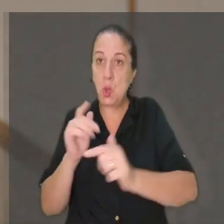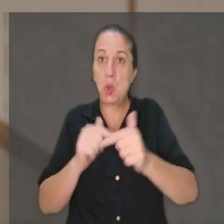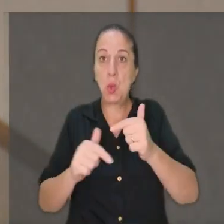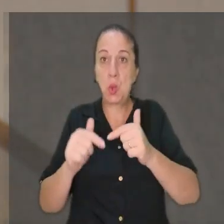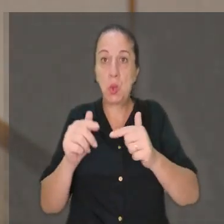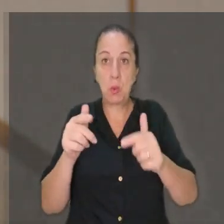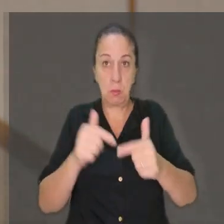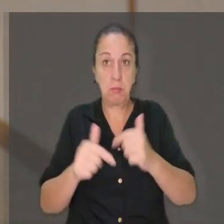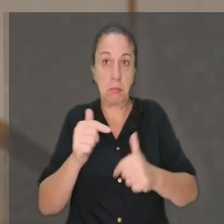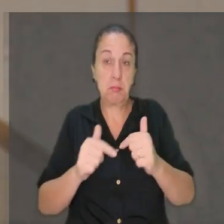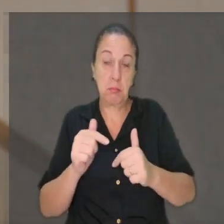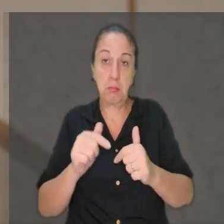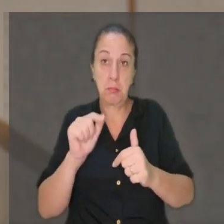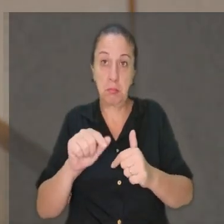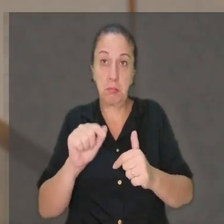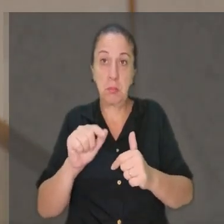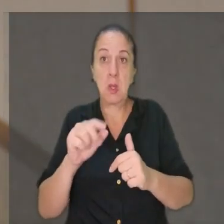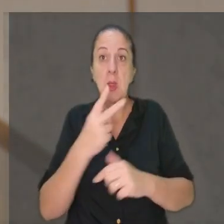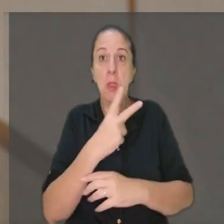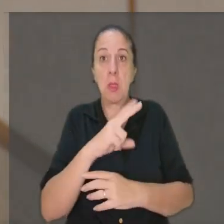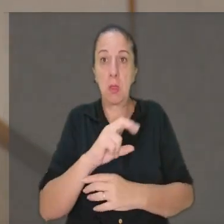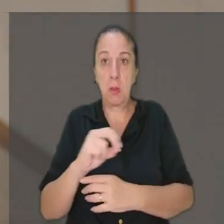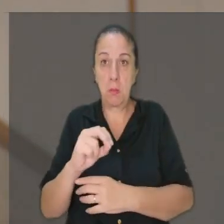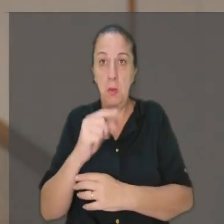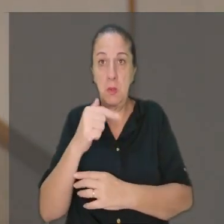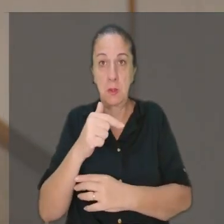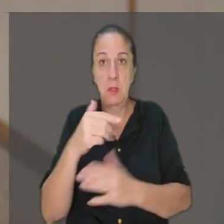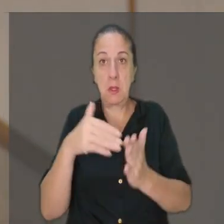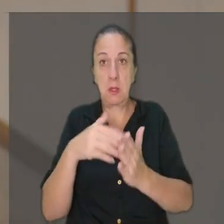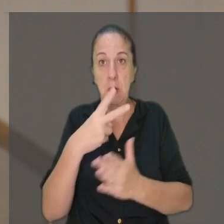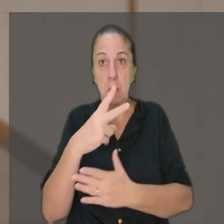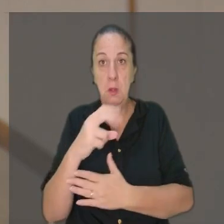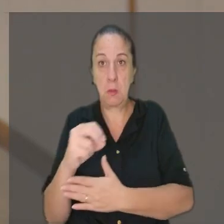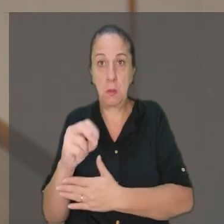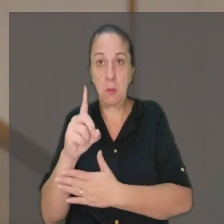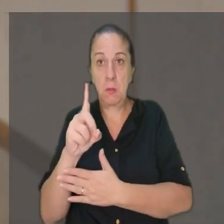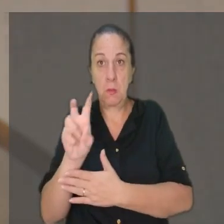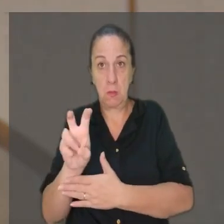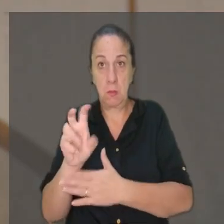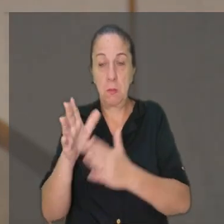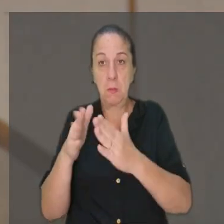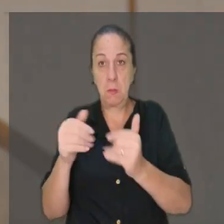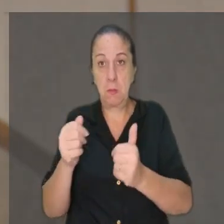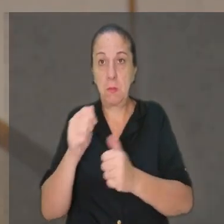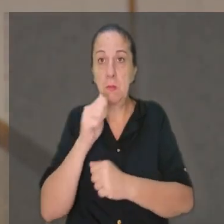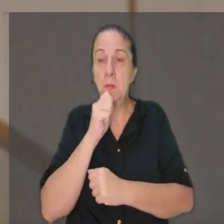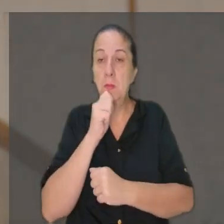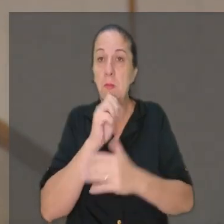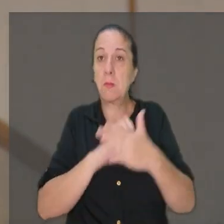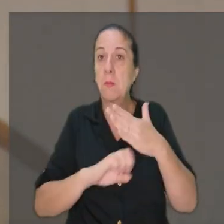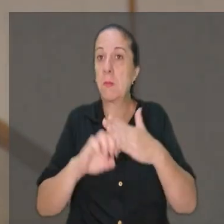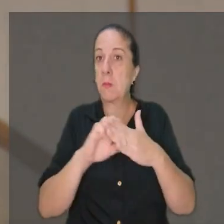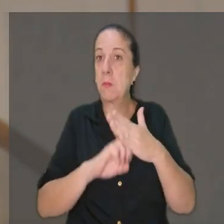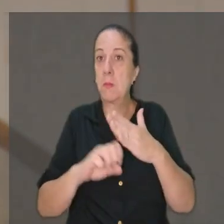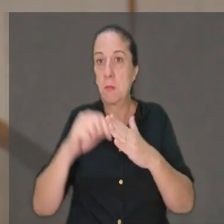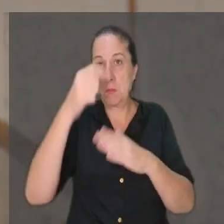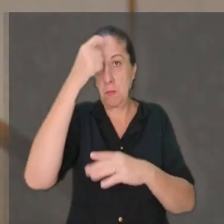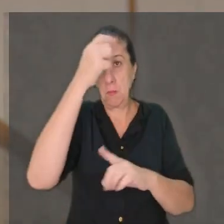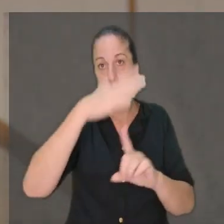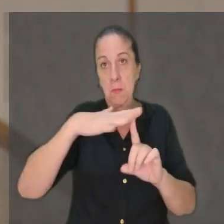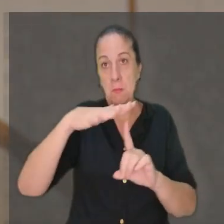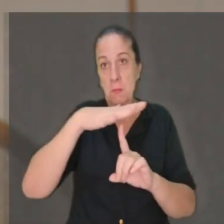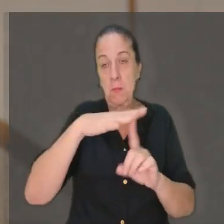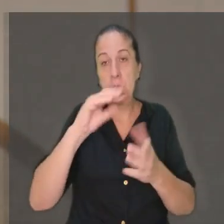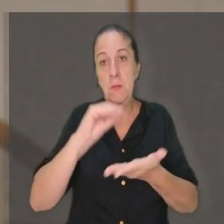em que trabalhou para a emissora, entre 2007 e 2015. Solicitou ainda que a empresa fosse condenada por dano